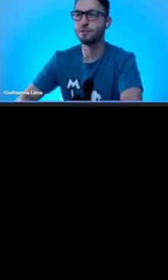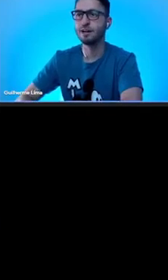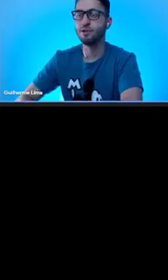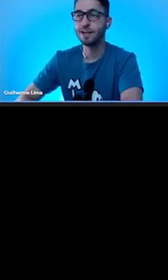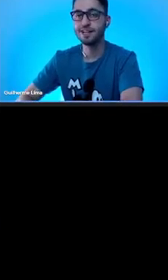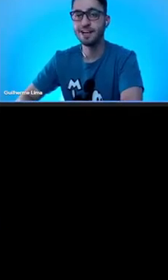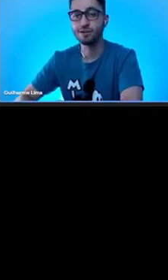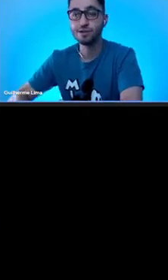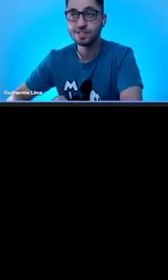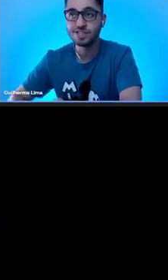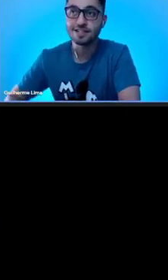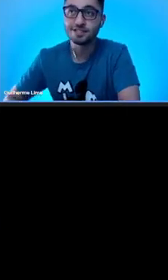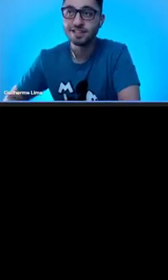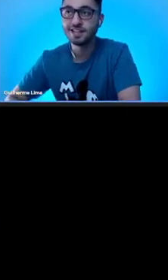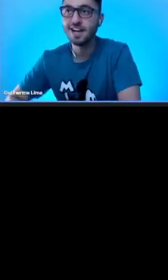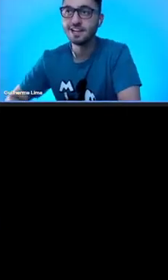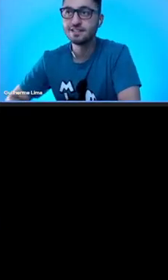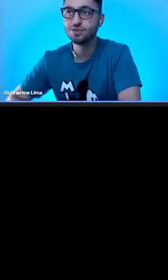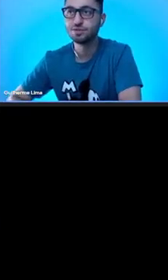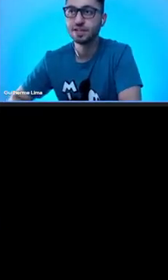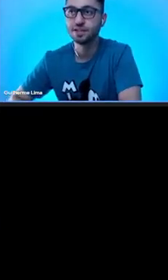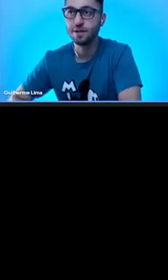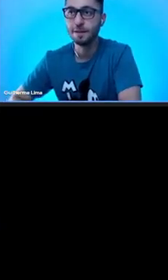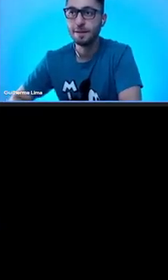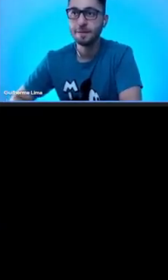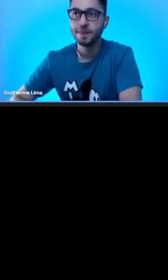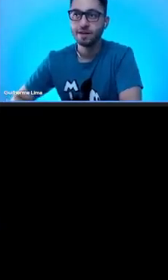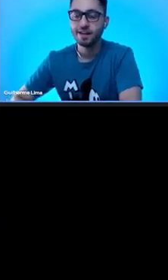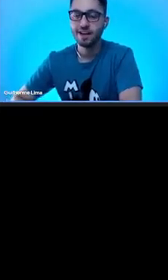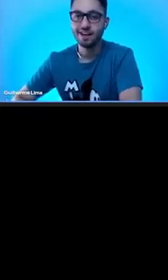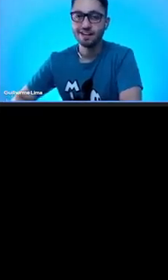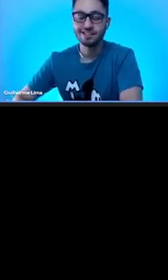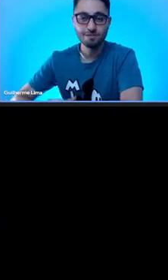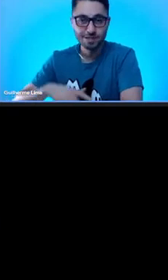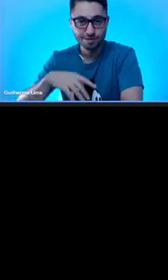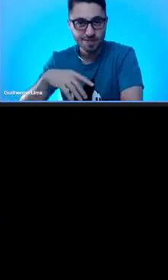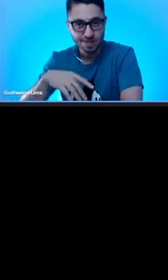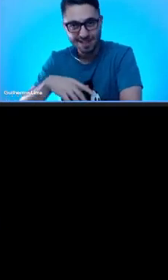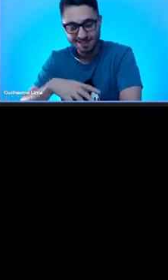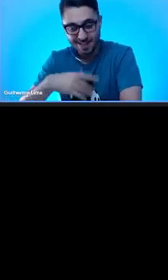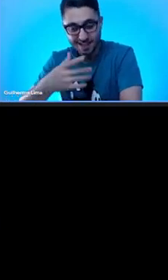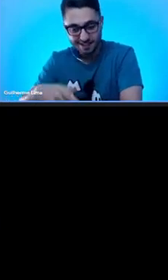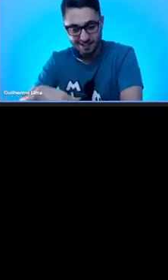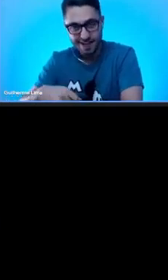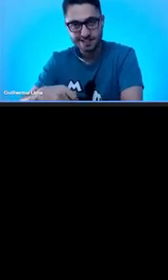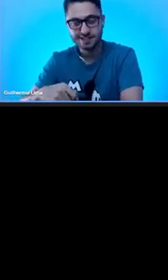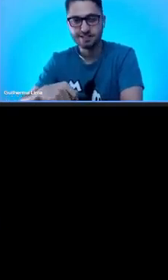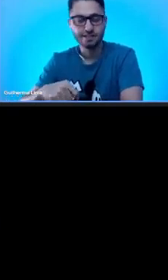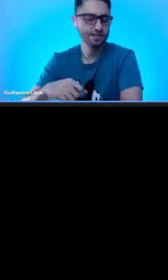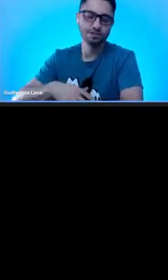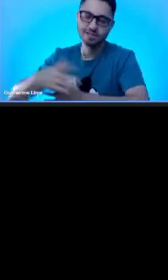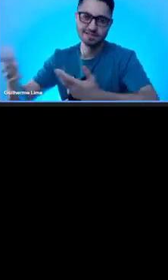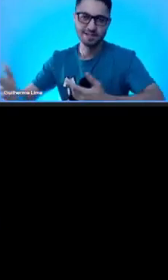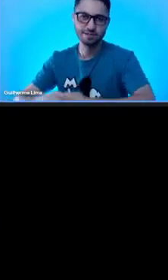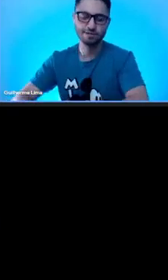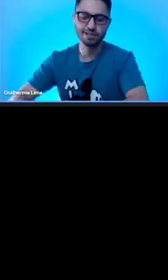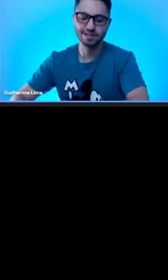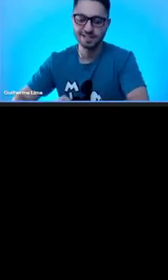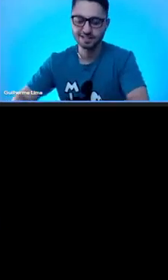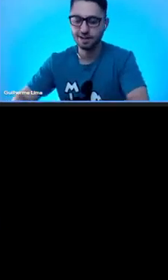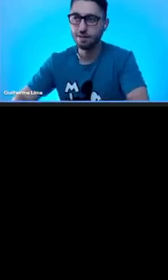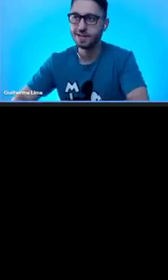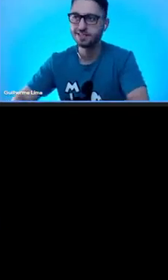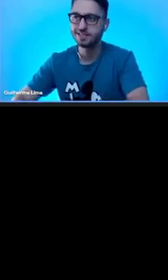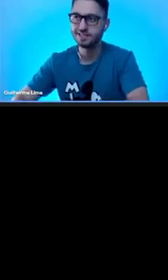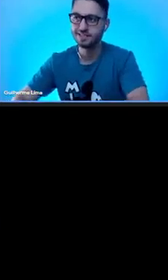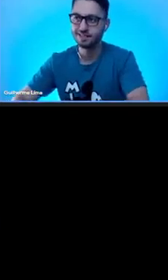Beleza, vamos lá. Qual que é a ideia? Hoje a gente vai criar esse jogo aqui, ó. Geralmente quando a gente está sem a internet, não tem conexão com a